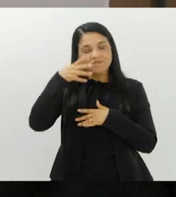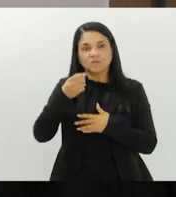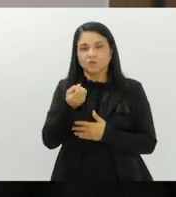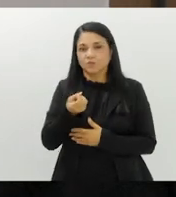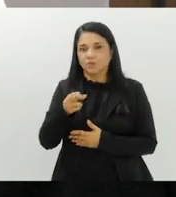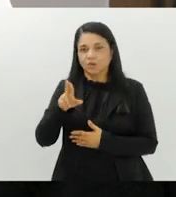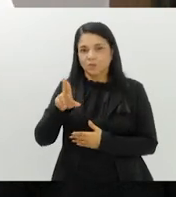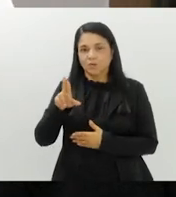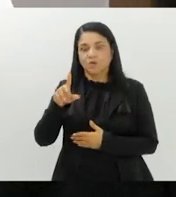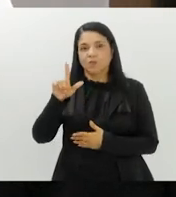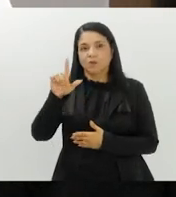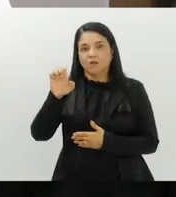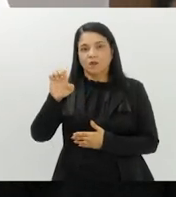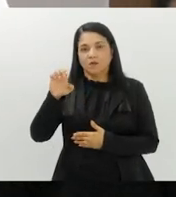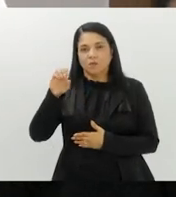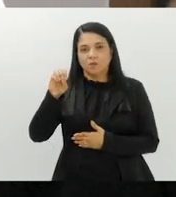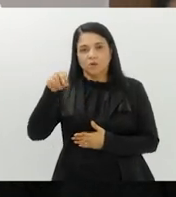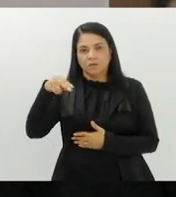doutor